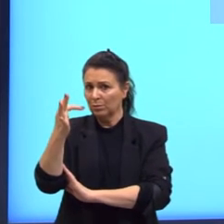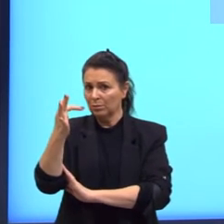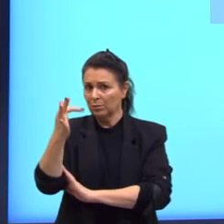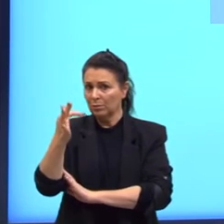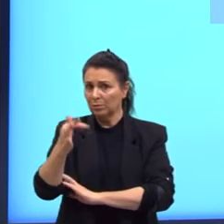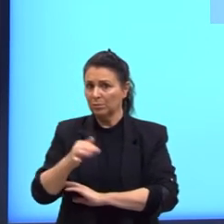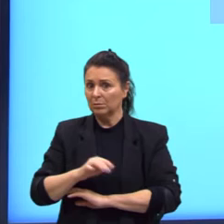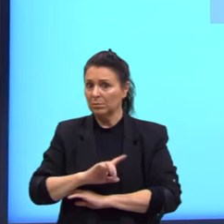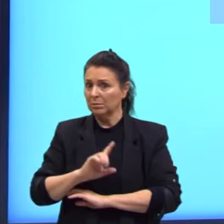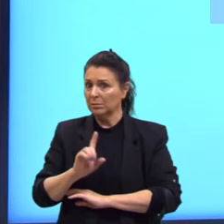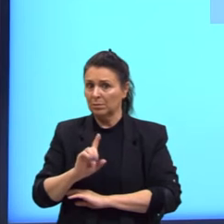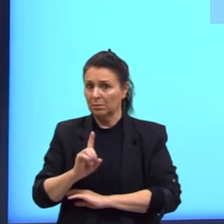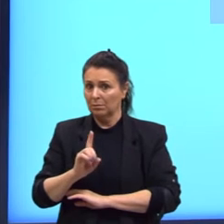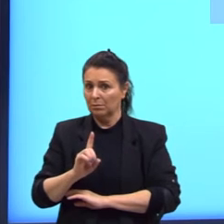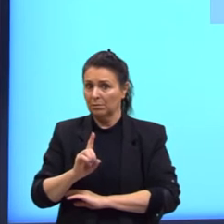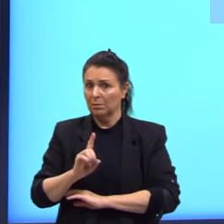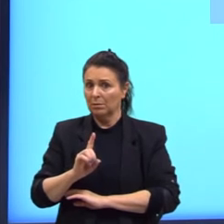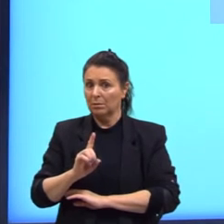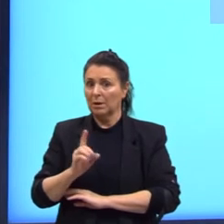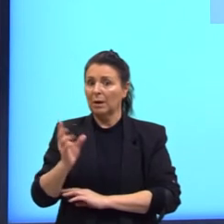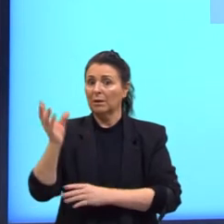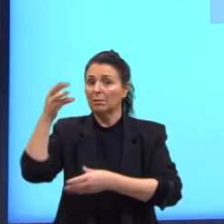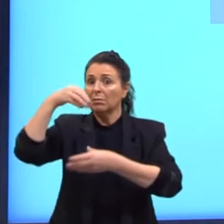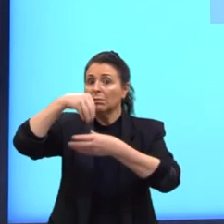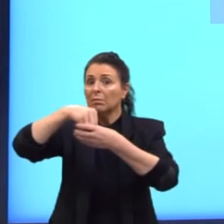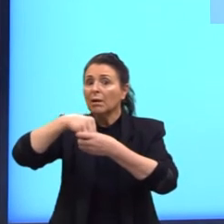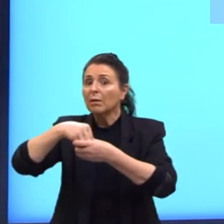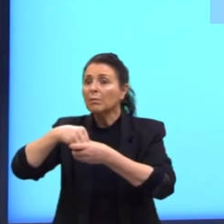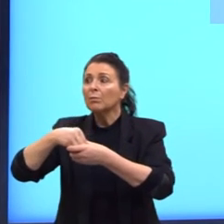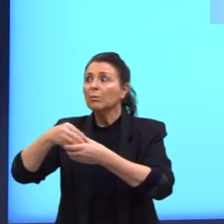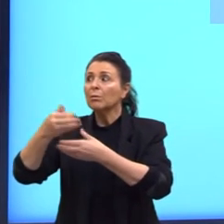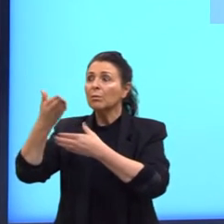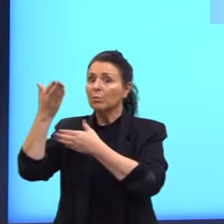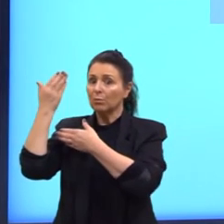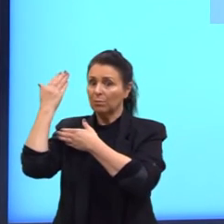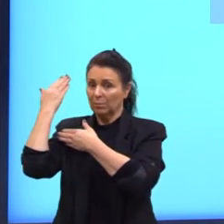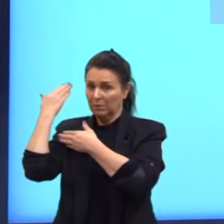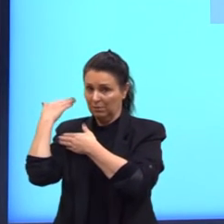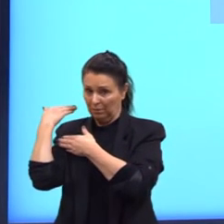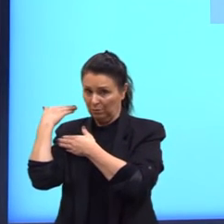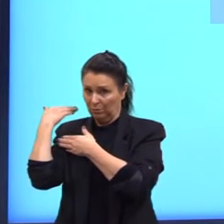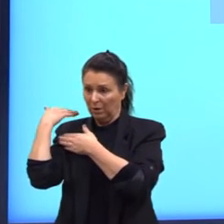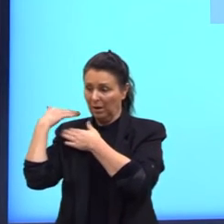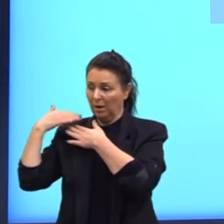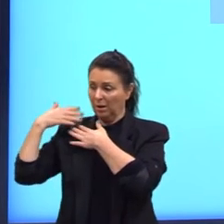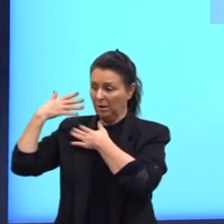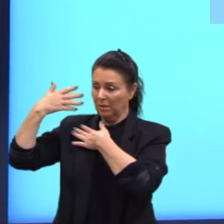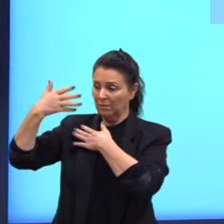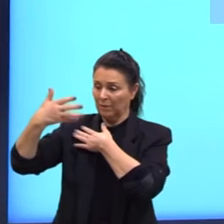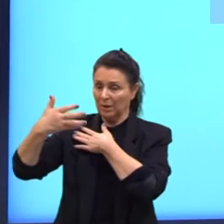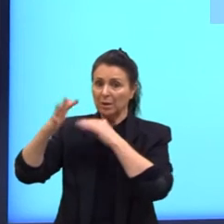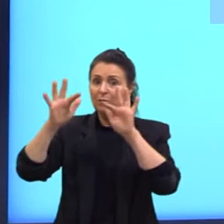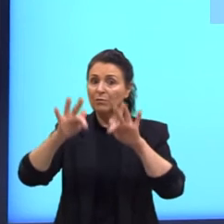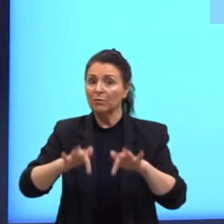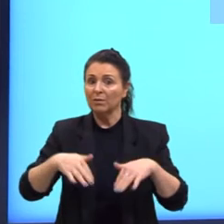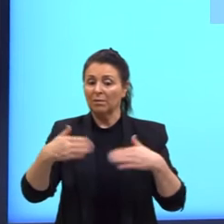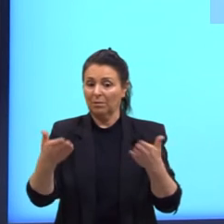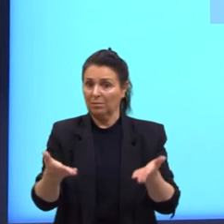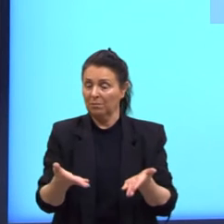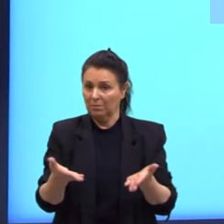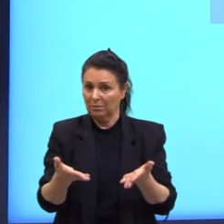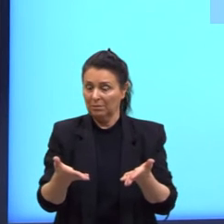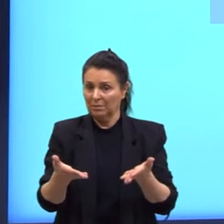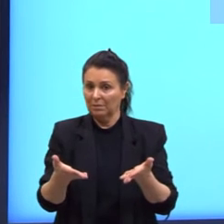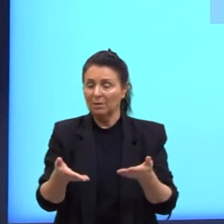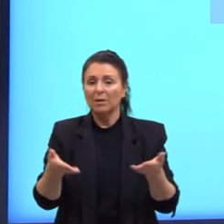ela tá dentro do passado e do presente lá termina no presente OK agora